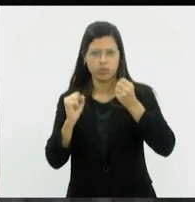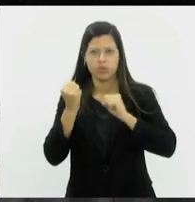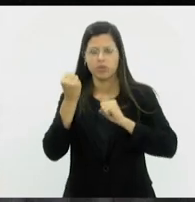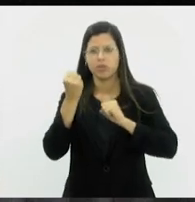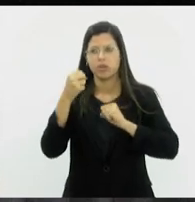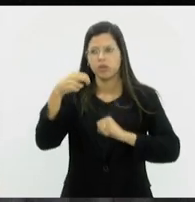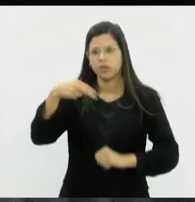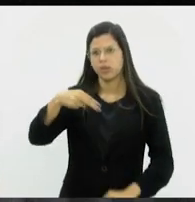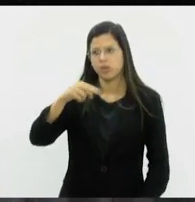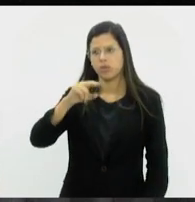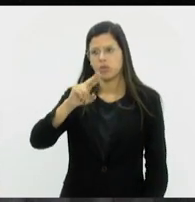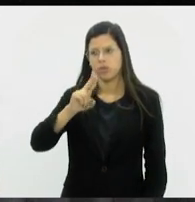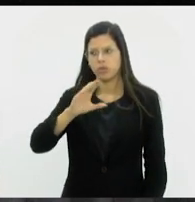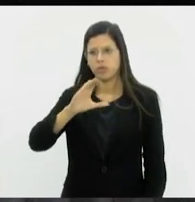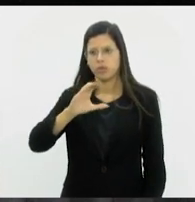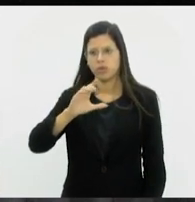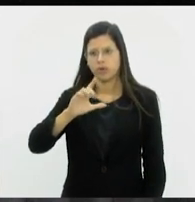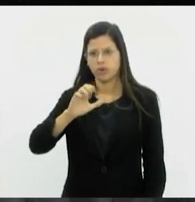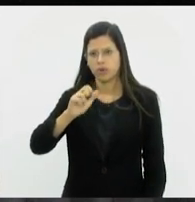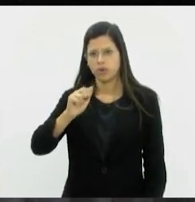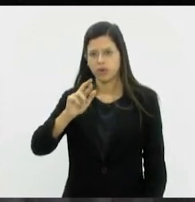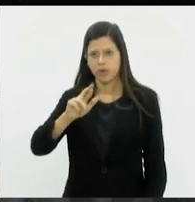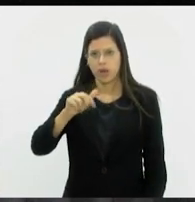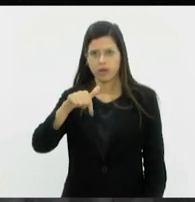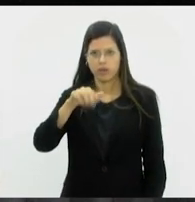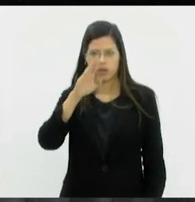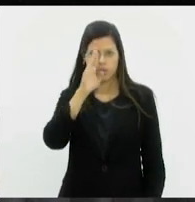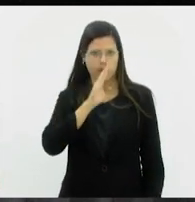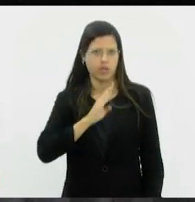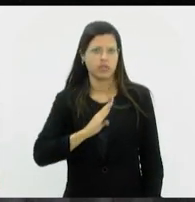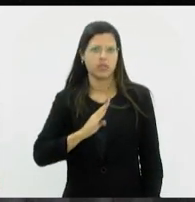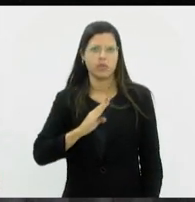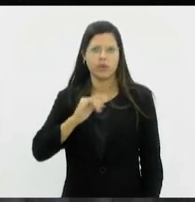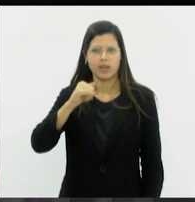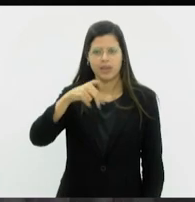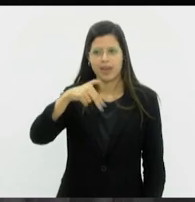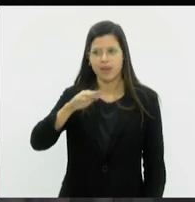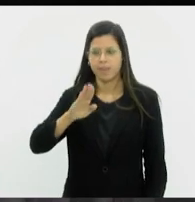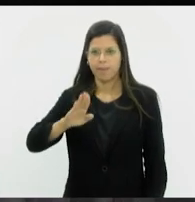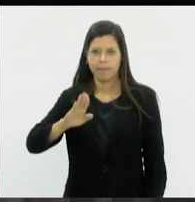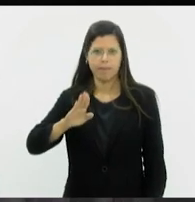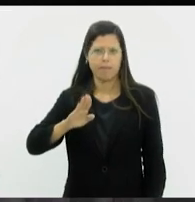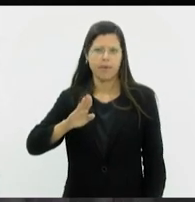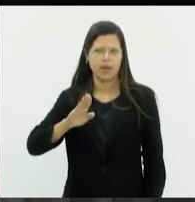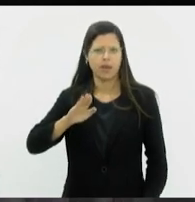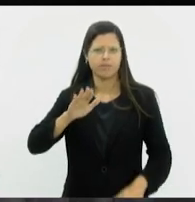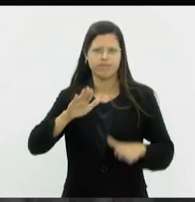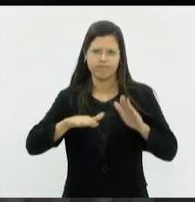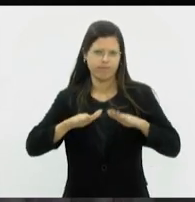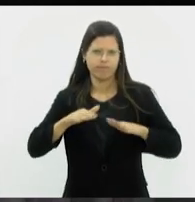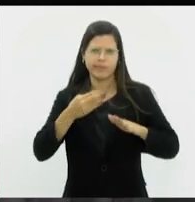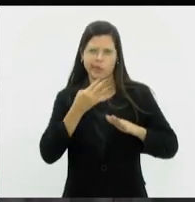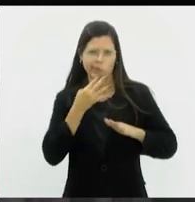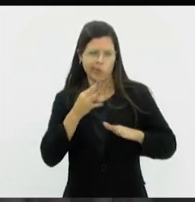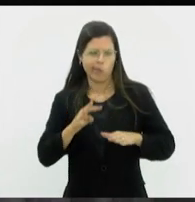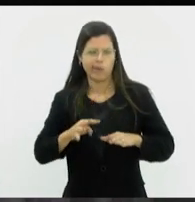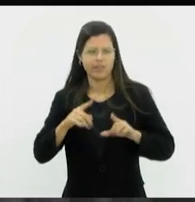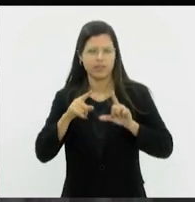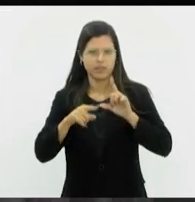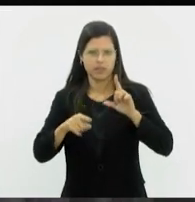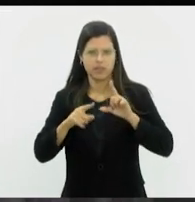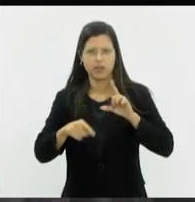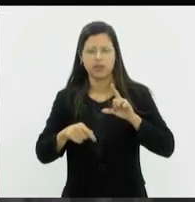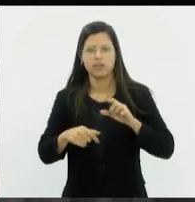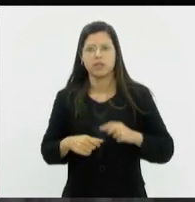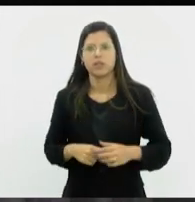do Brasil, a INB. Talvez essa sigla não seja conhecida de